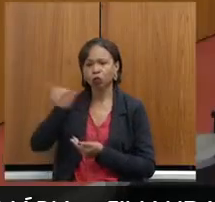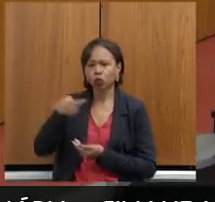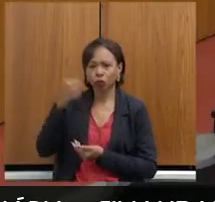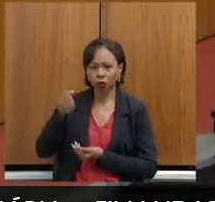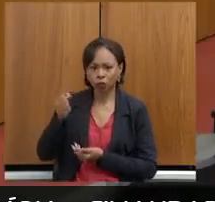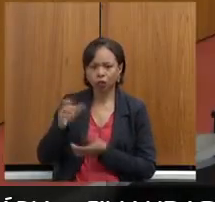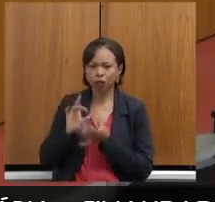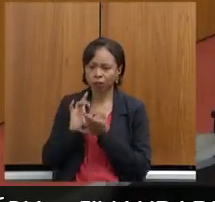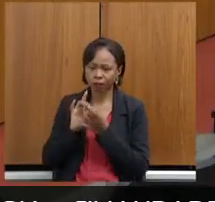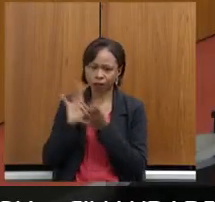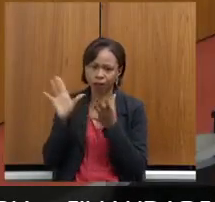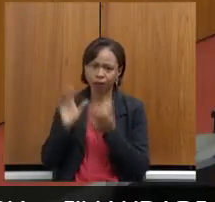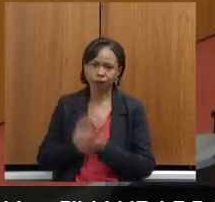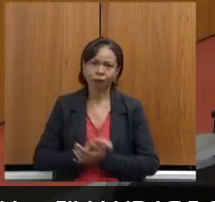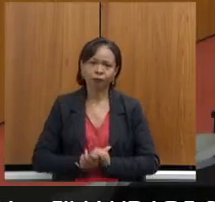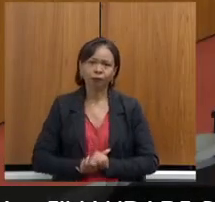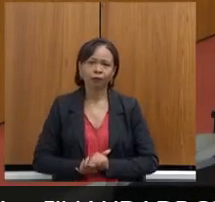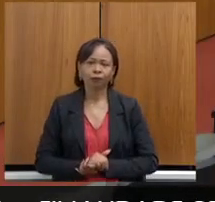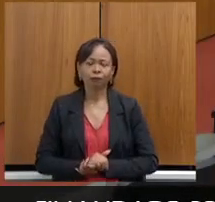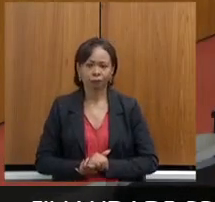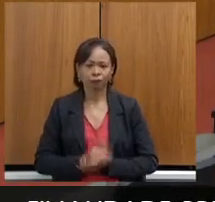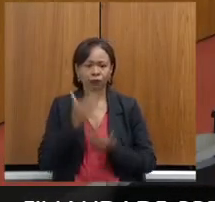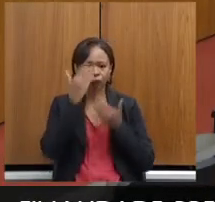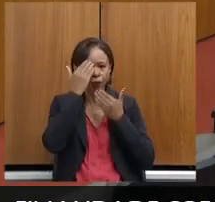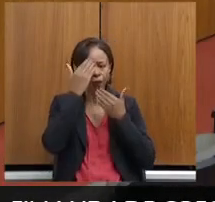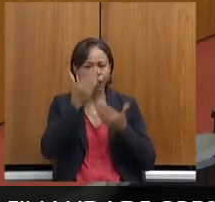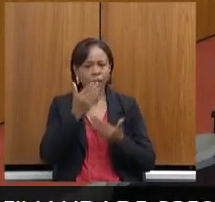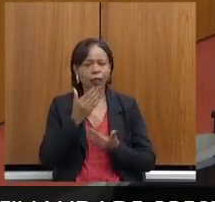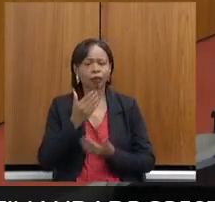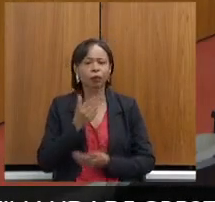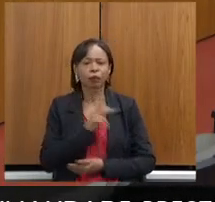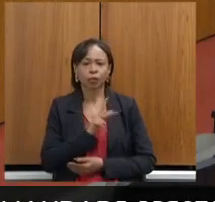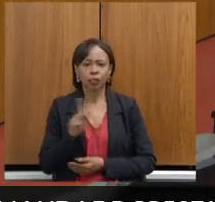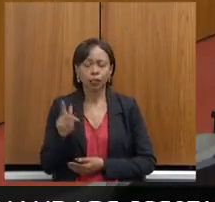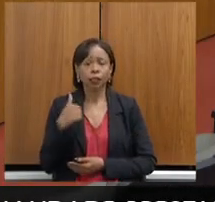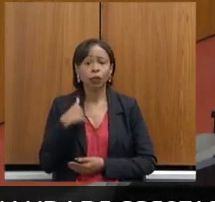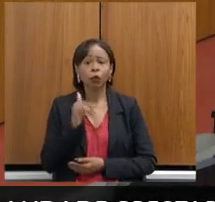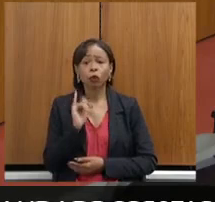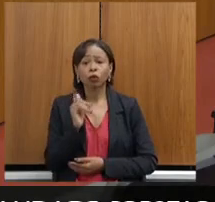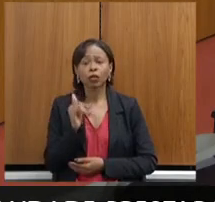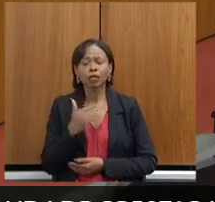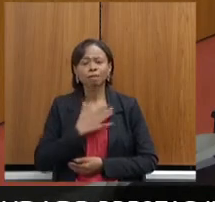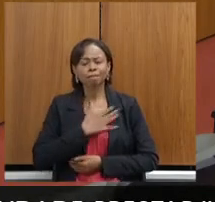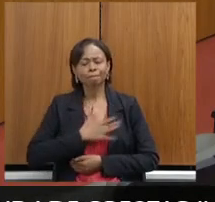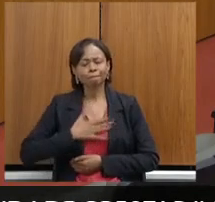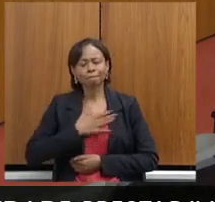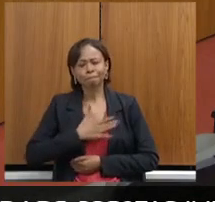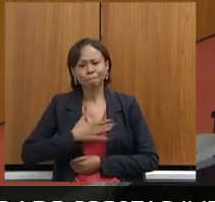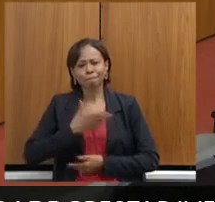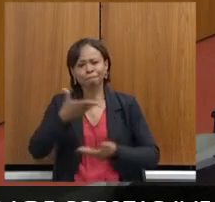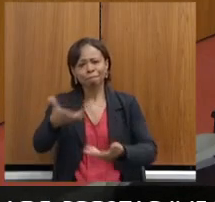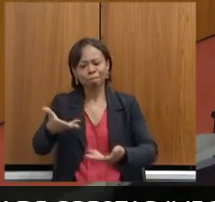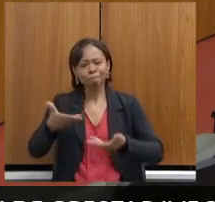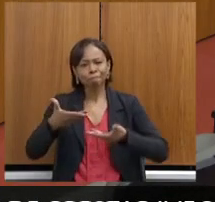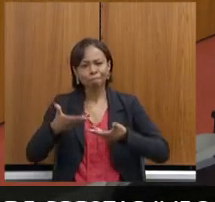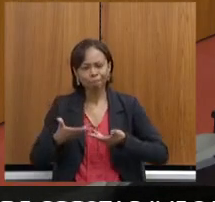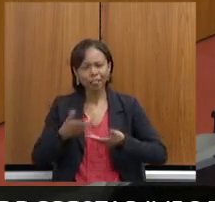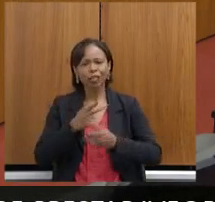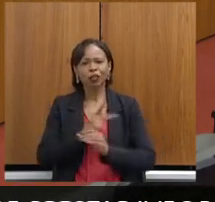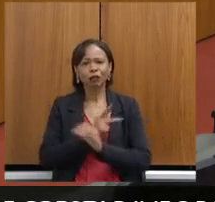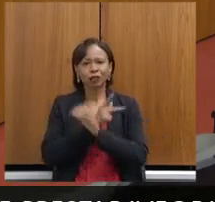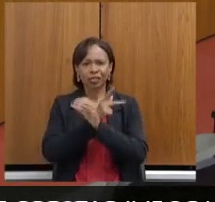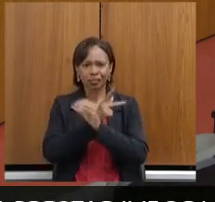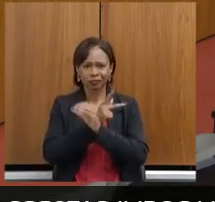palavra é muito obrigado Presidente queria dizer da satisfação de recebermos aqui a polícia